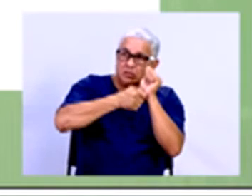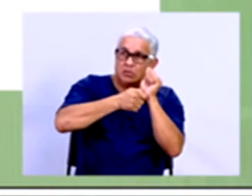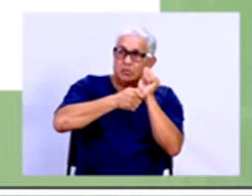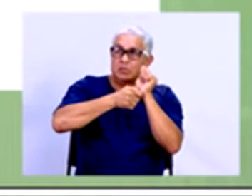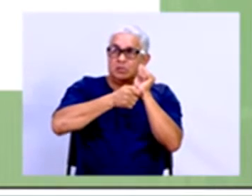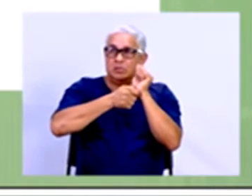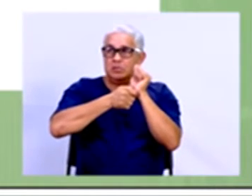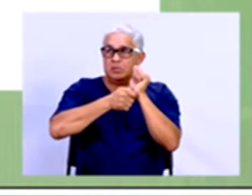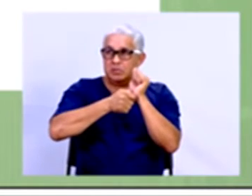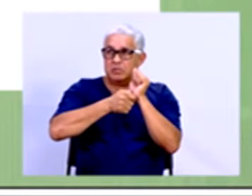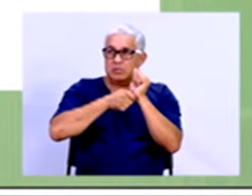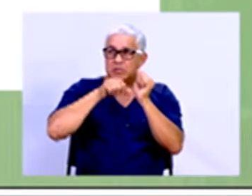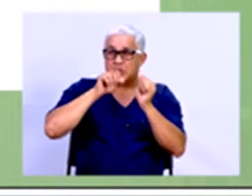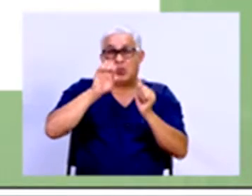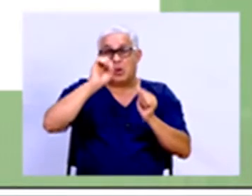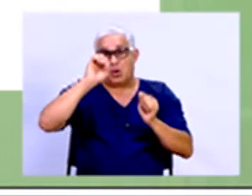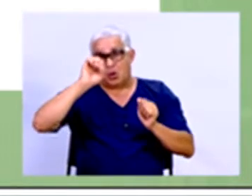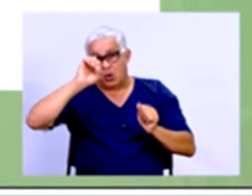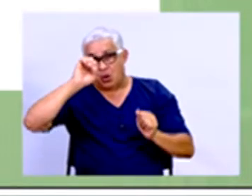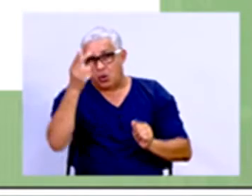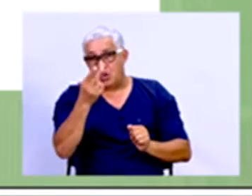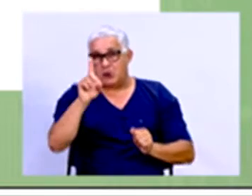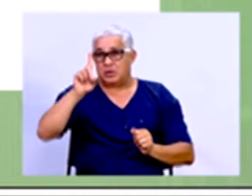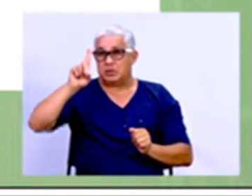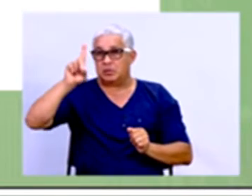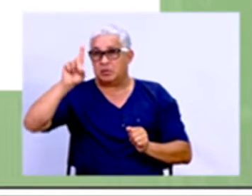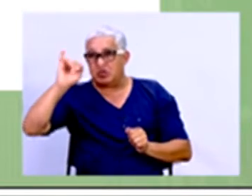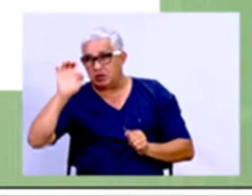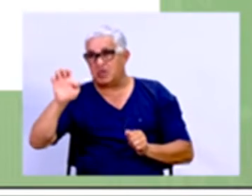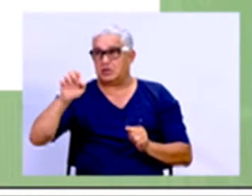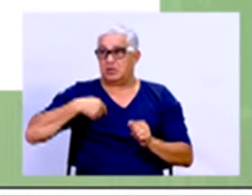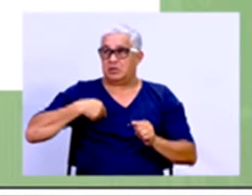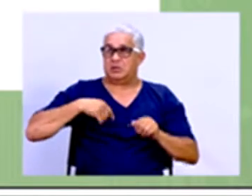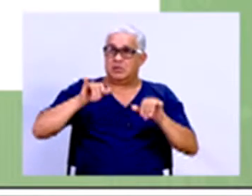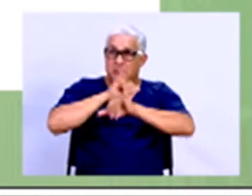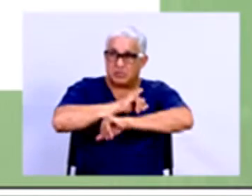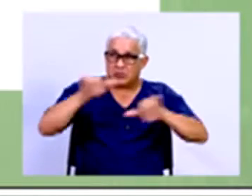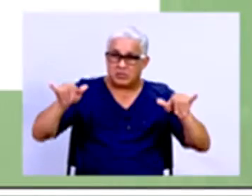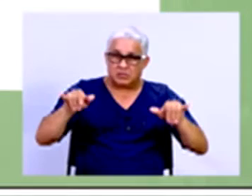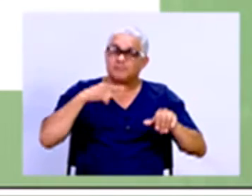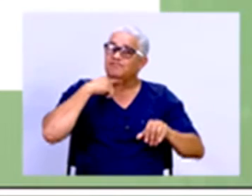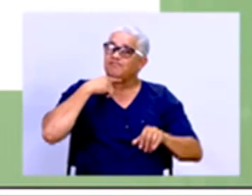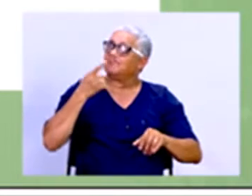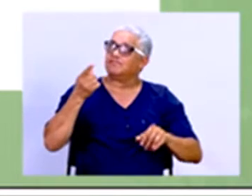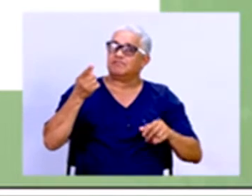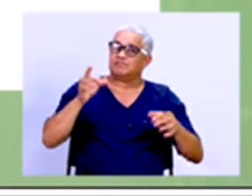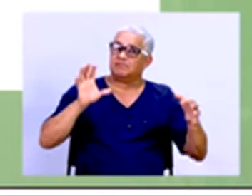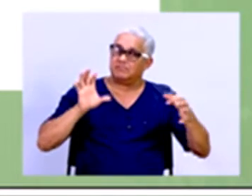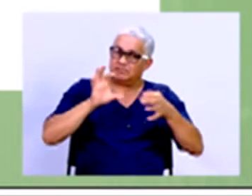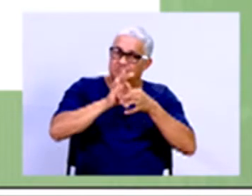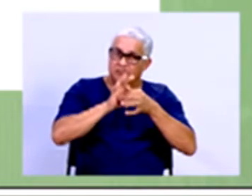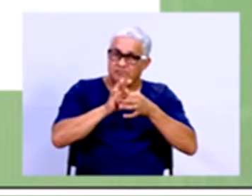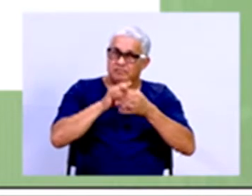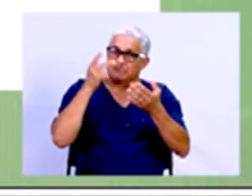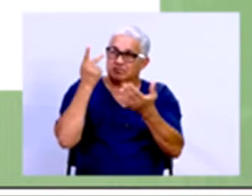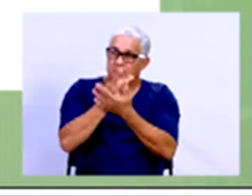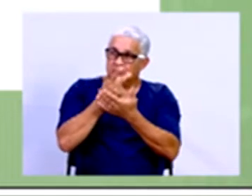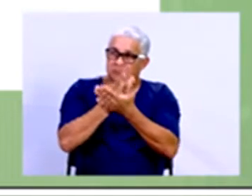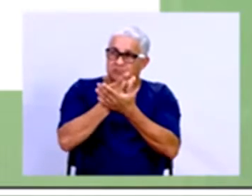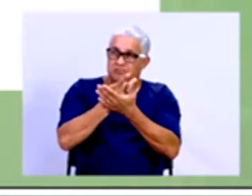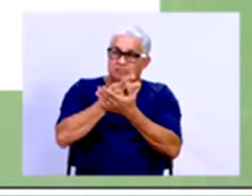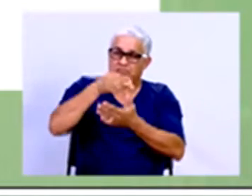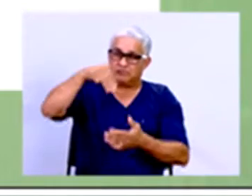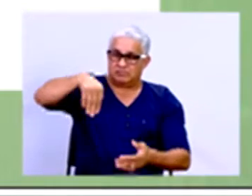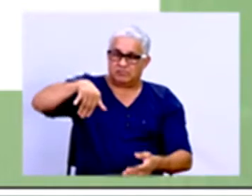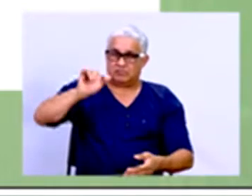caso dê erro aí na nossa conexão, eu emito aqui uma informação dizendo que não foi possível conectar e mando o erro vindo direto do banco